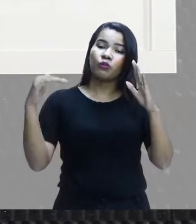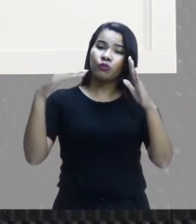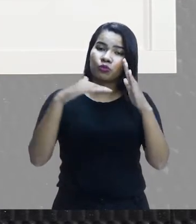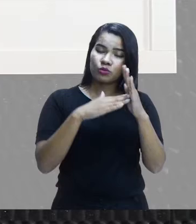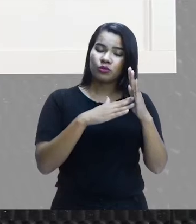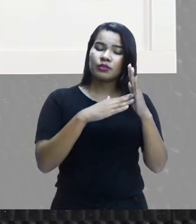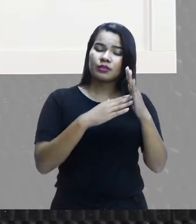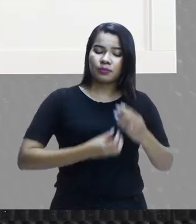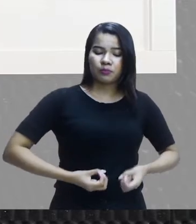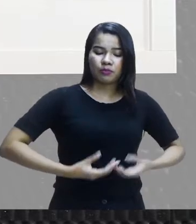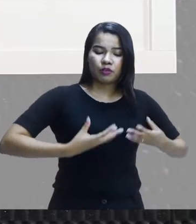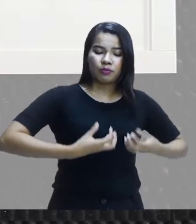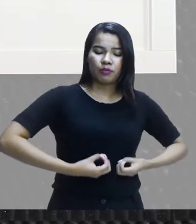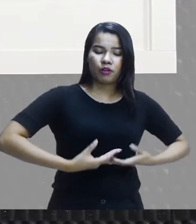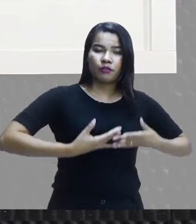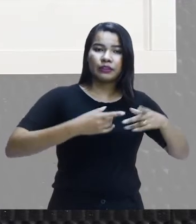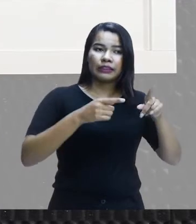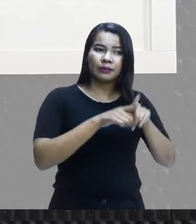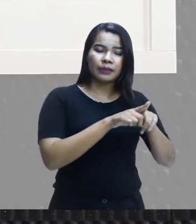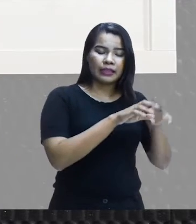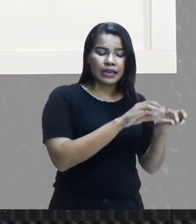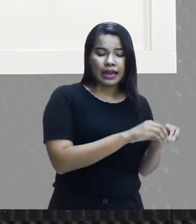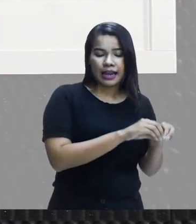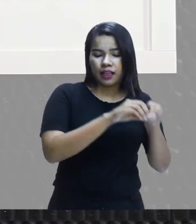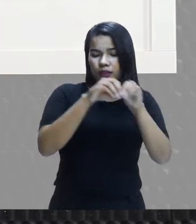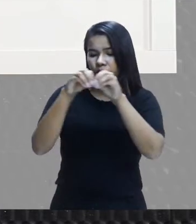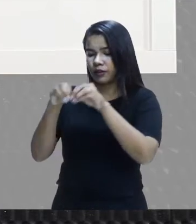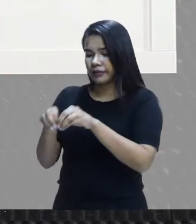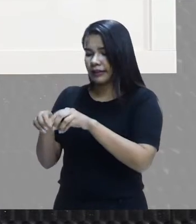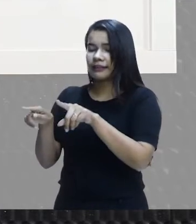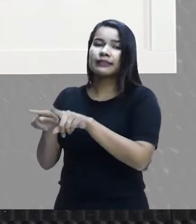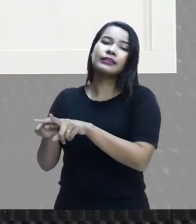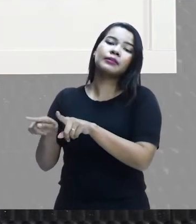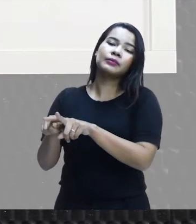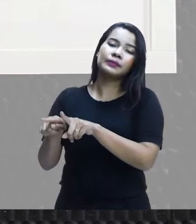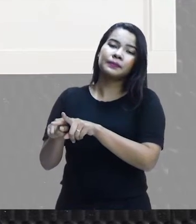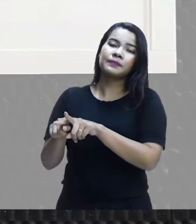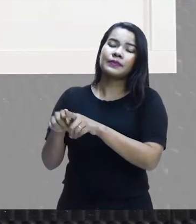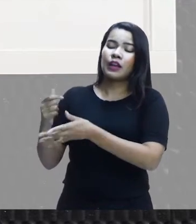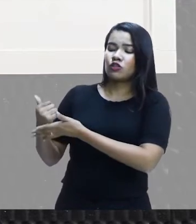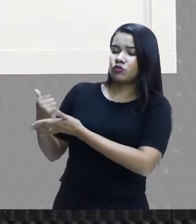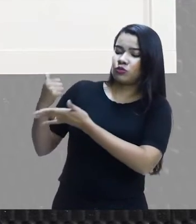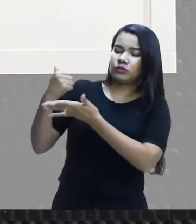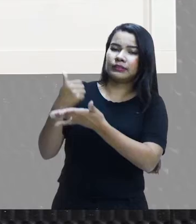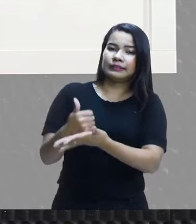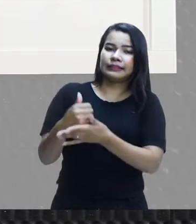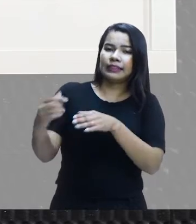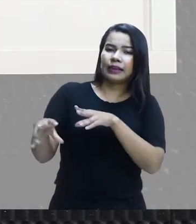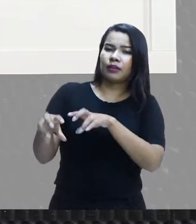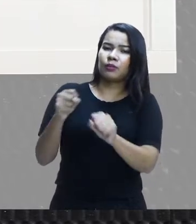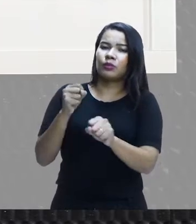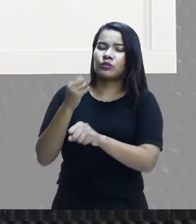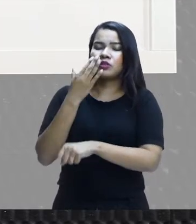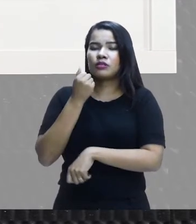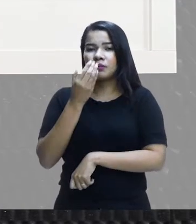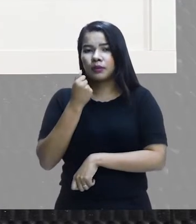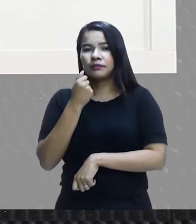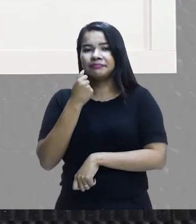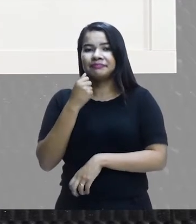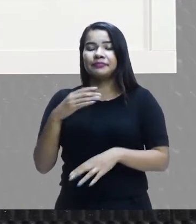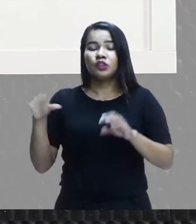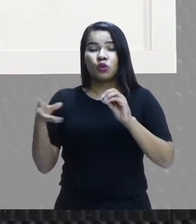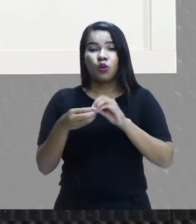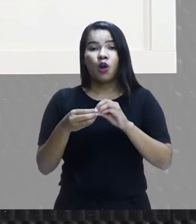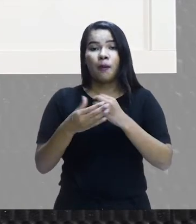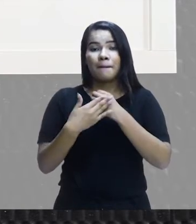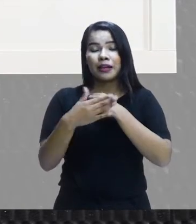Eles promovem a locomoção e eles promovem também, tal que auxiliam na captura de alimento. Inclusive, um